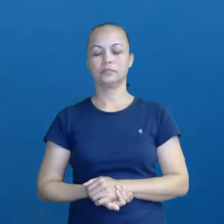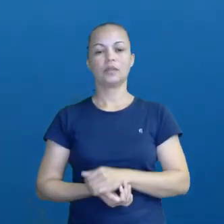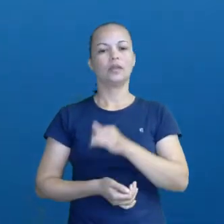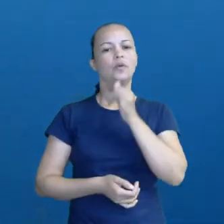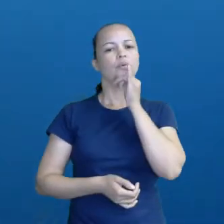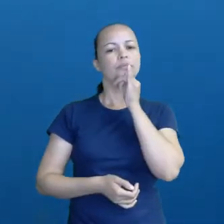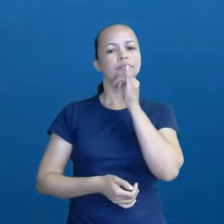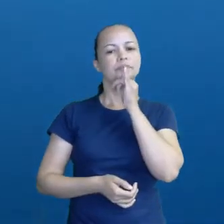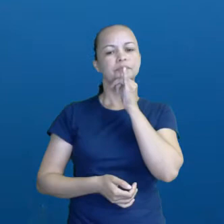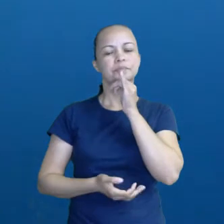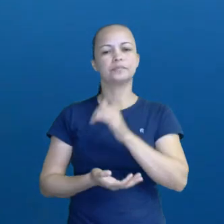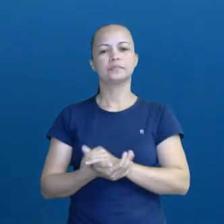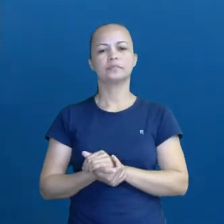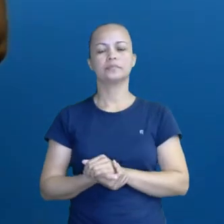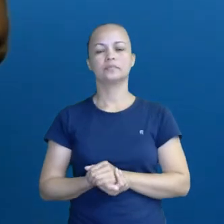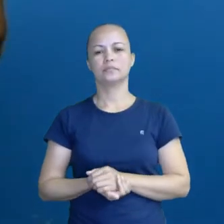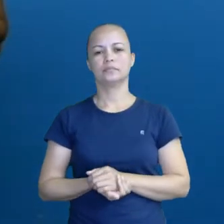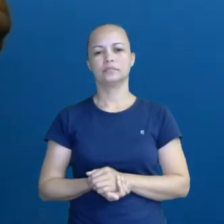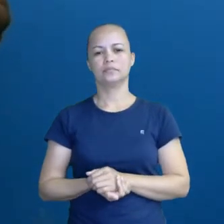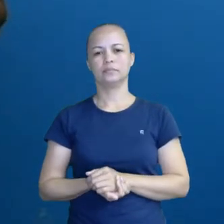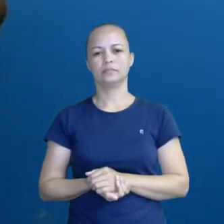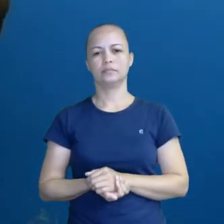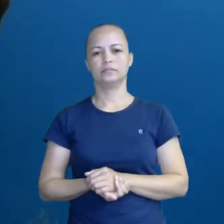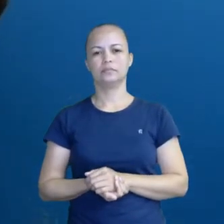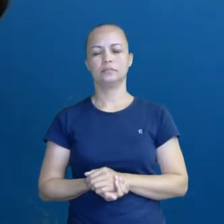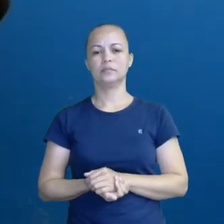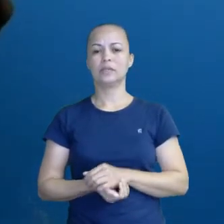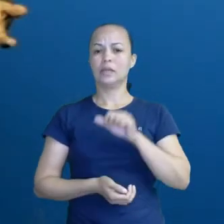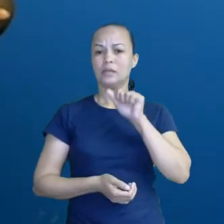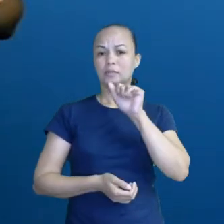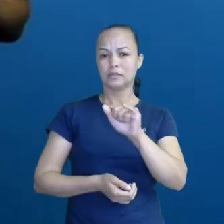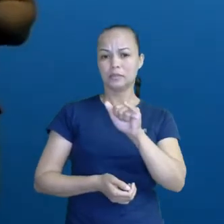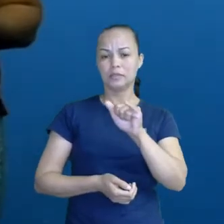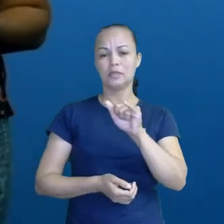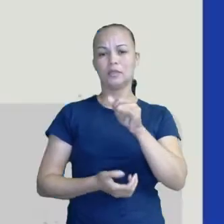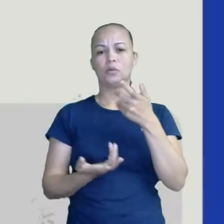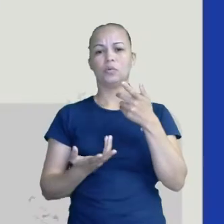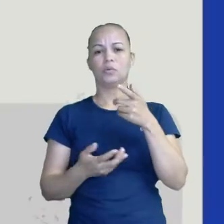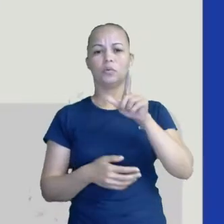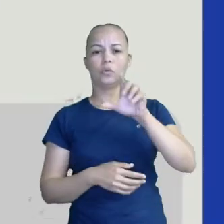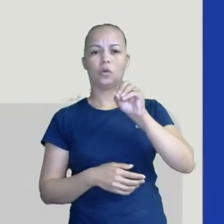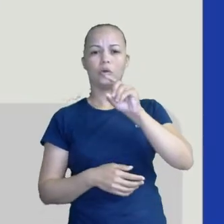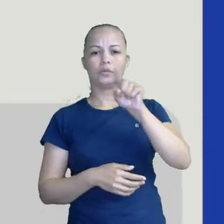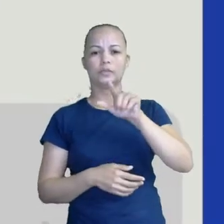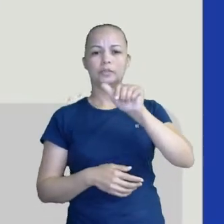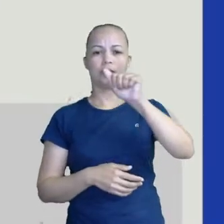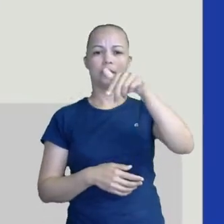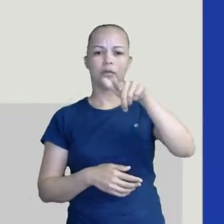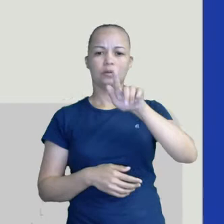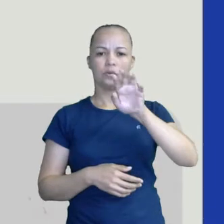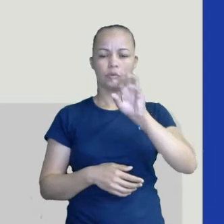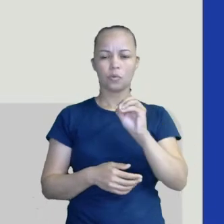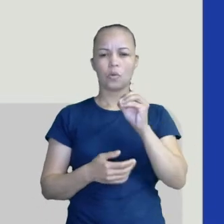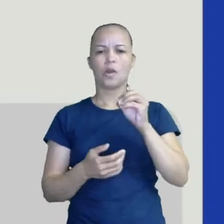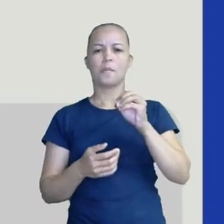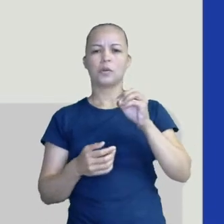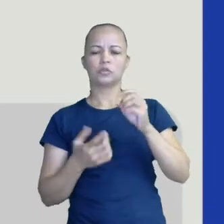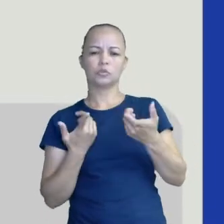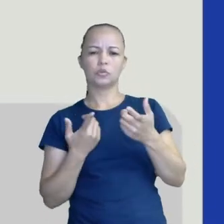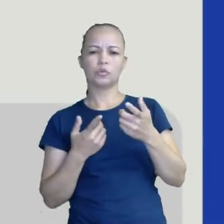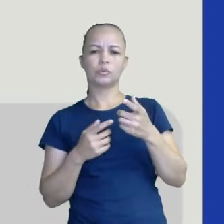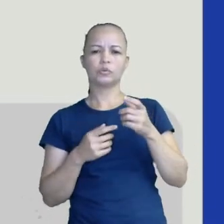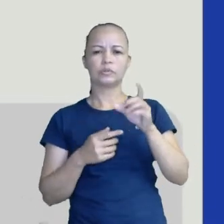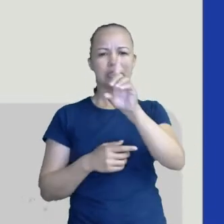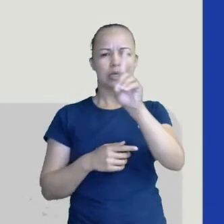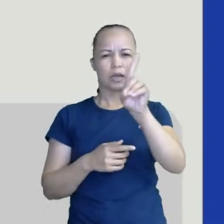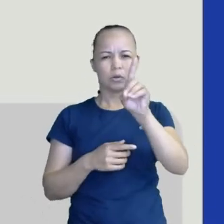exemplo ele diz assim em losango possui diagonal maior